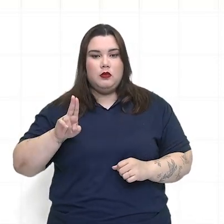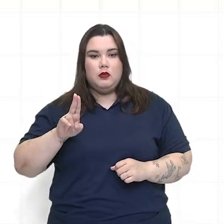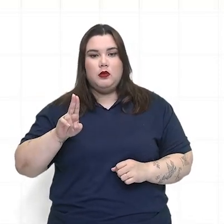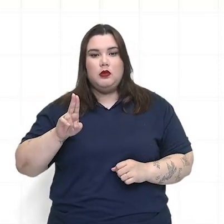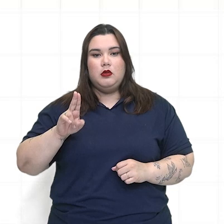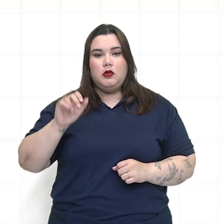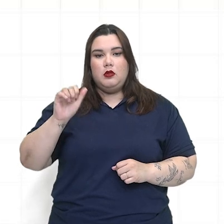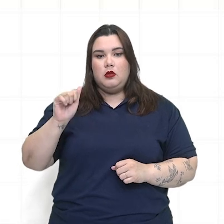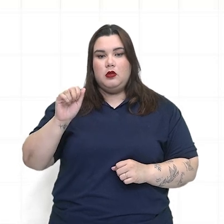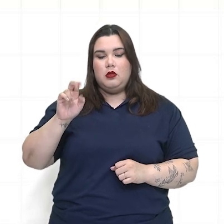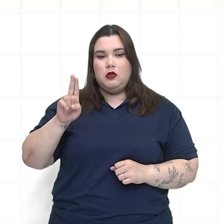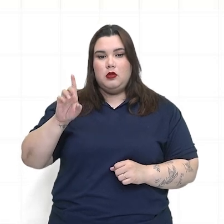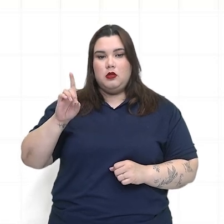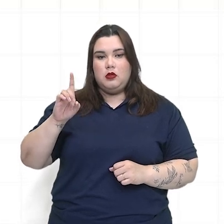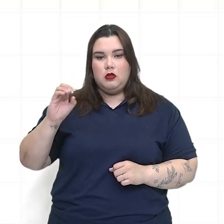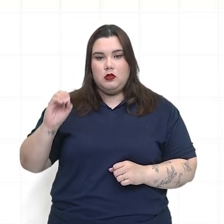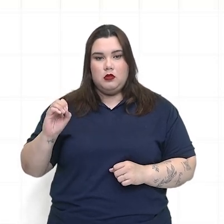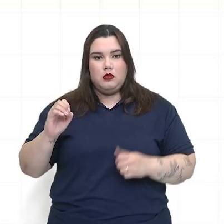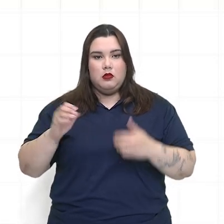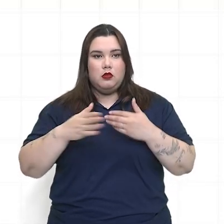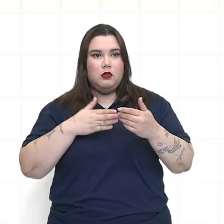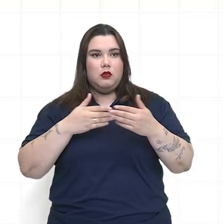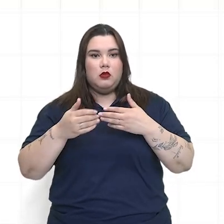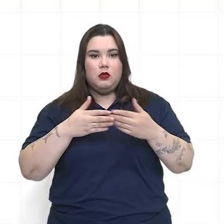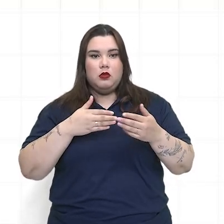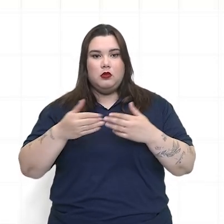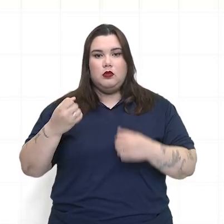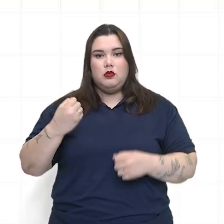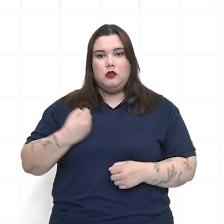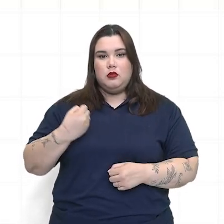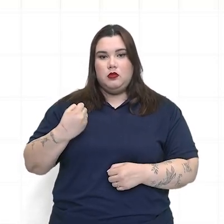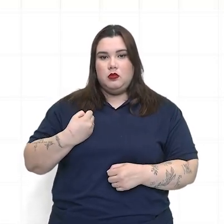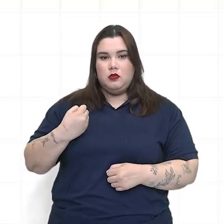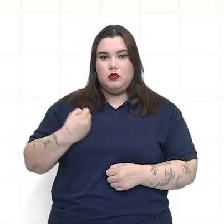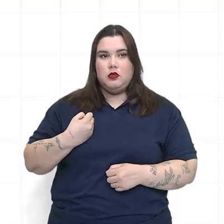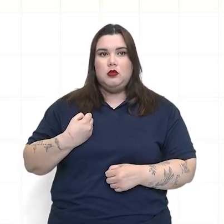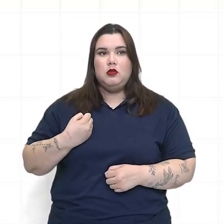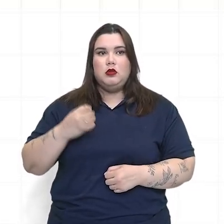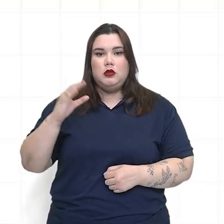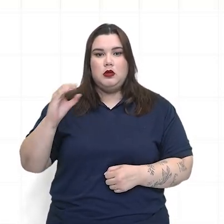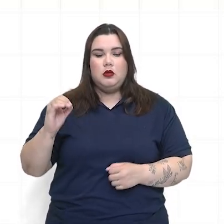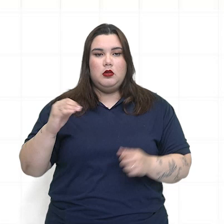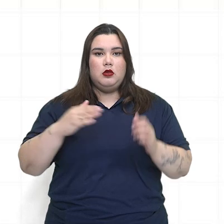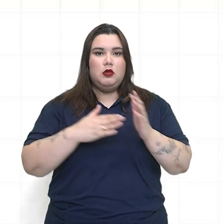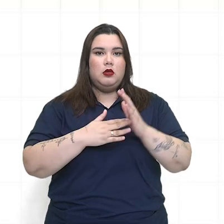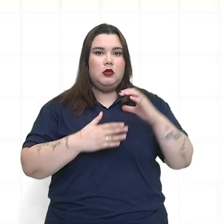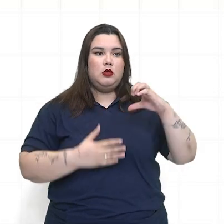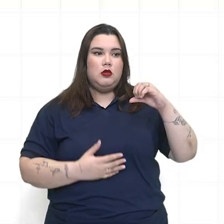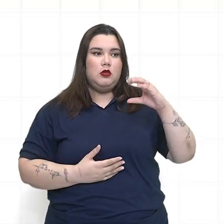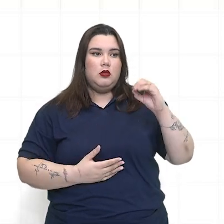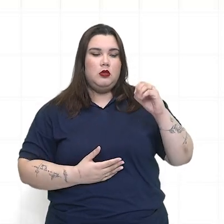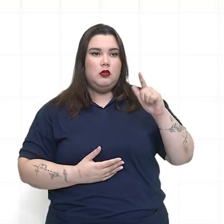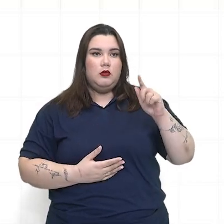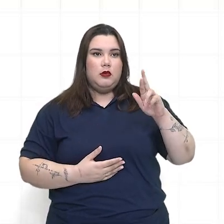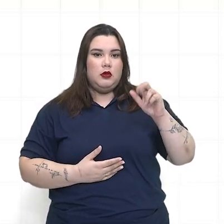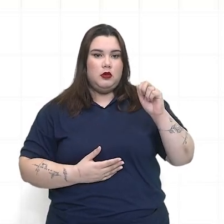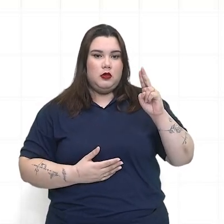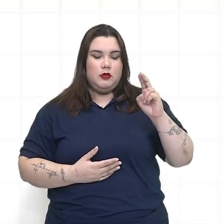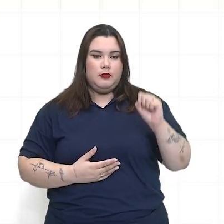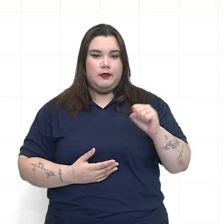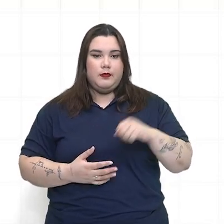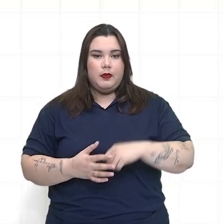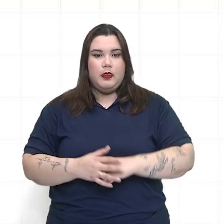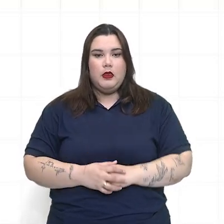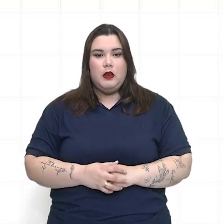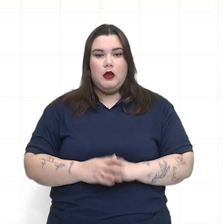ângulo agudo. Qualquer valor aqui entre 0 e 90 graus, a gente tem a medida de um ângulo agudo.